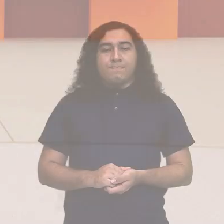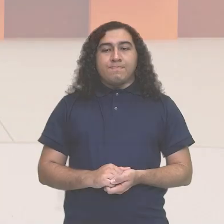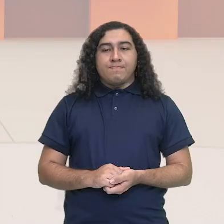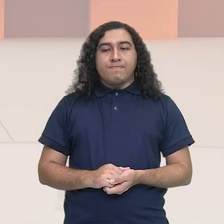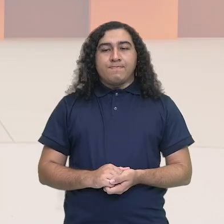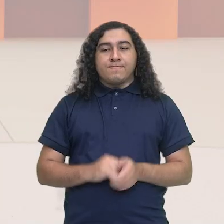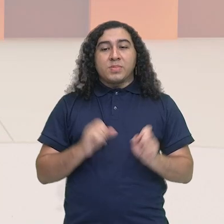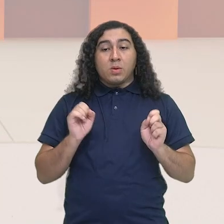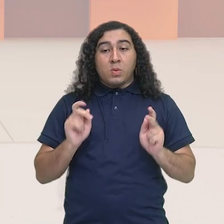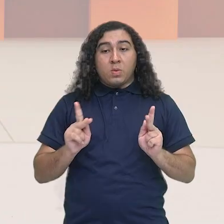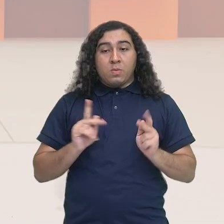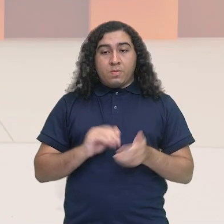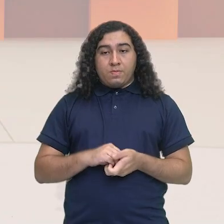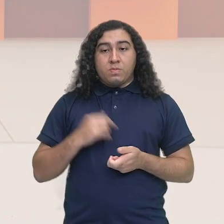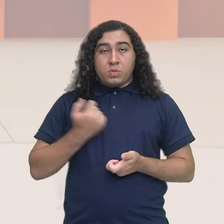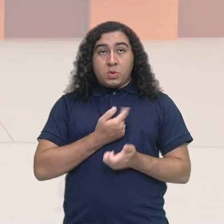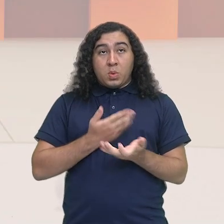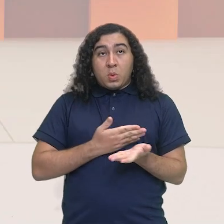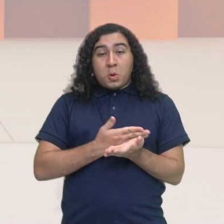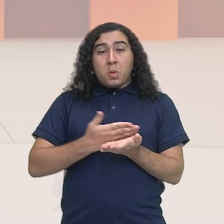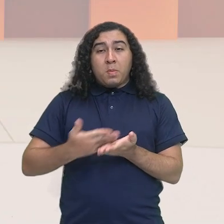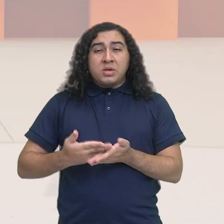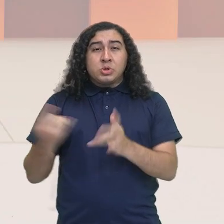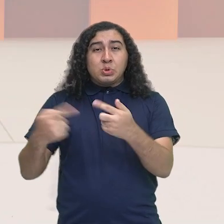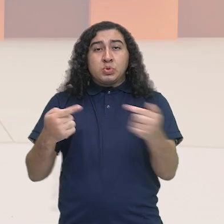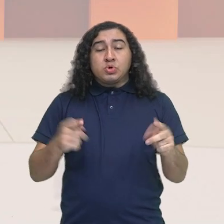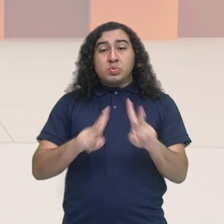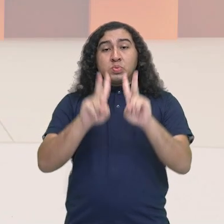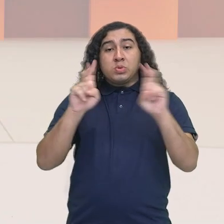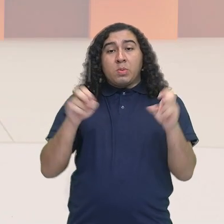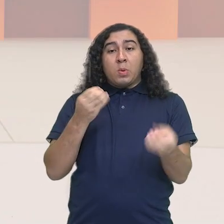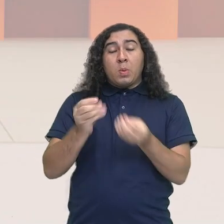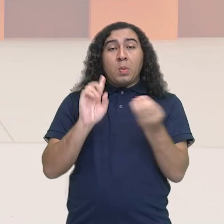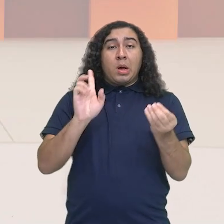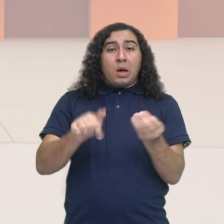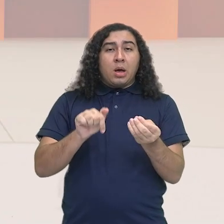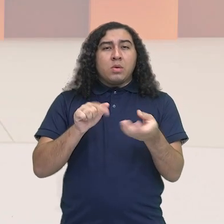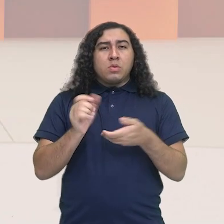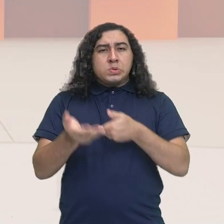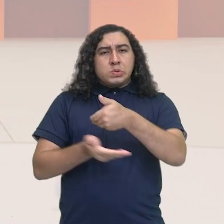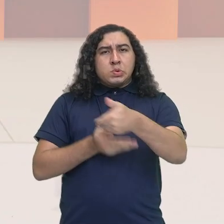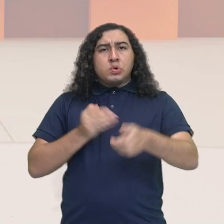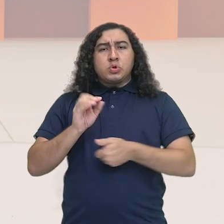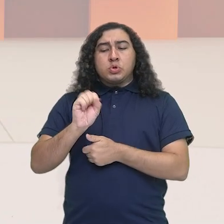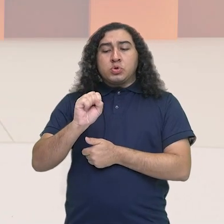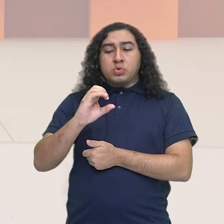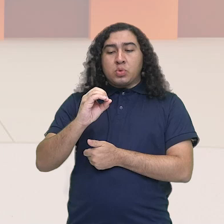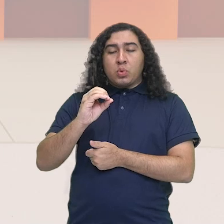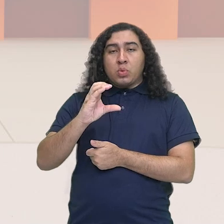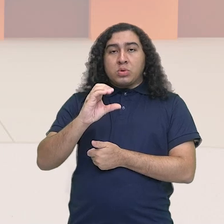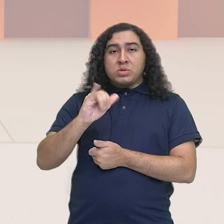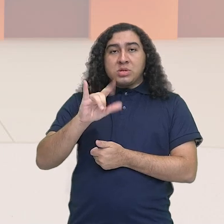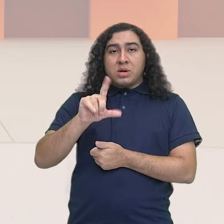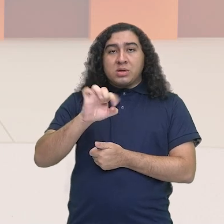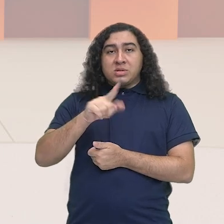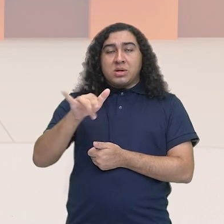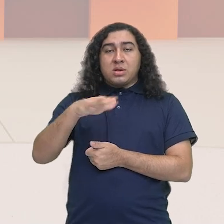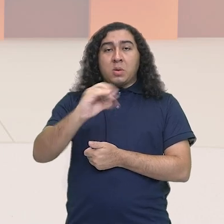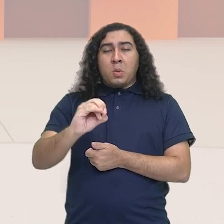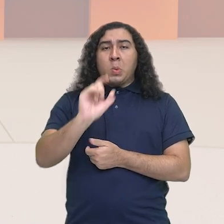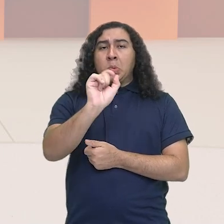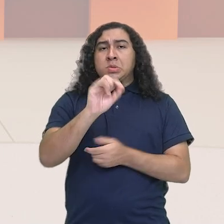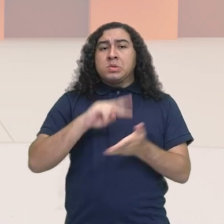Muito bem, vamos então começar falando do processo de socialização. O que é isso? O que é o processo de socialização? Vejam